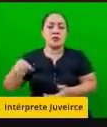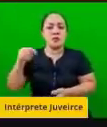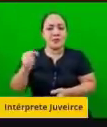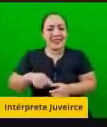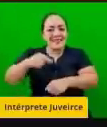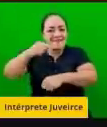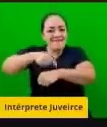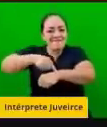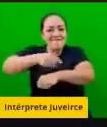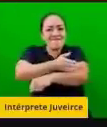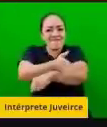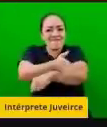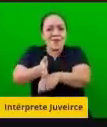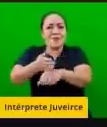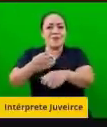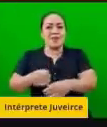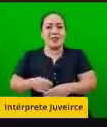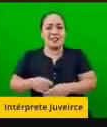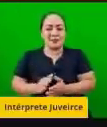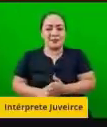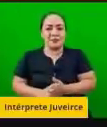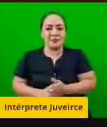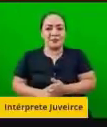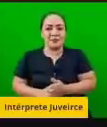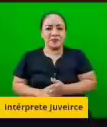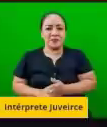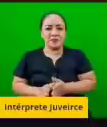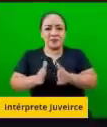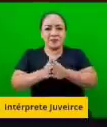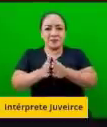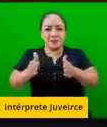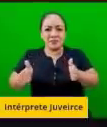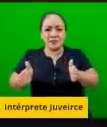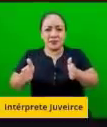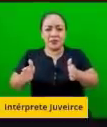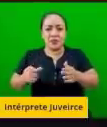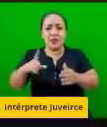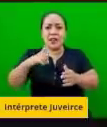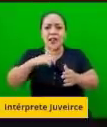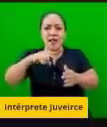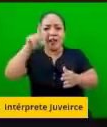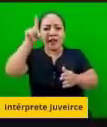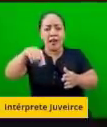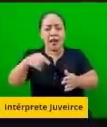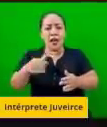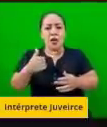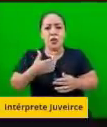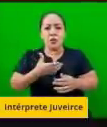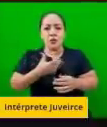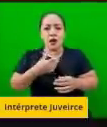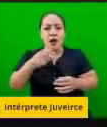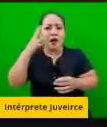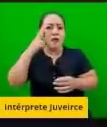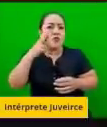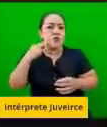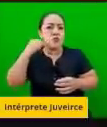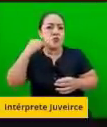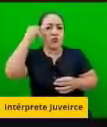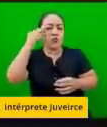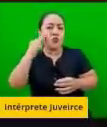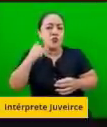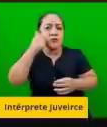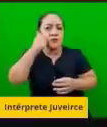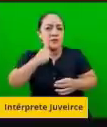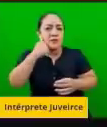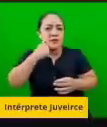personagens, a anciã, que é uma negra retinta, que ergue as mãos para o céu em sinal de